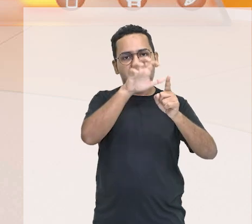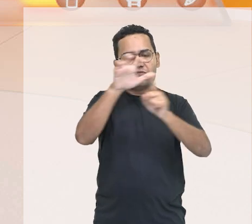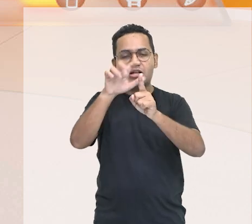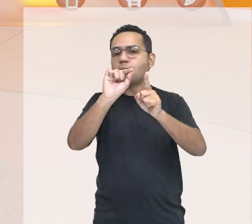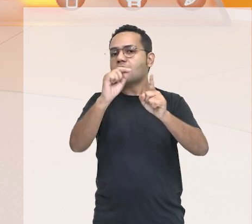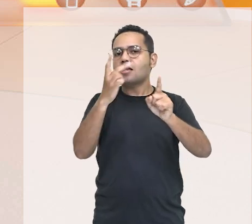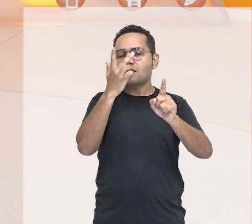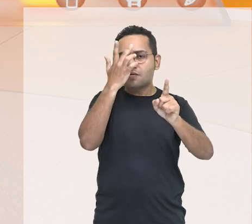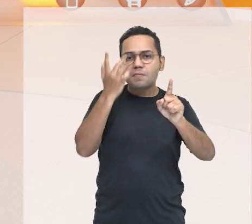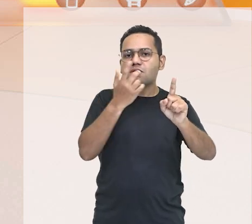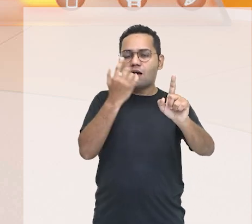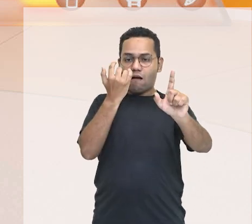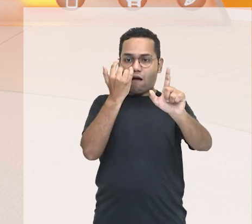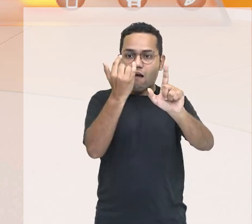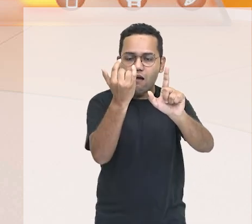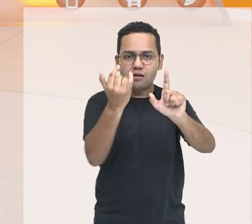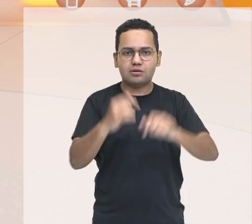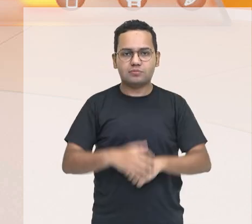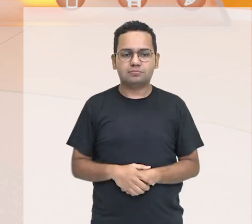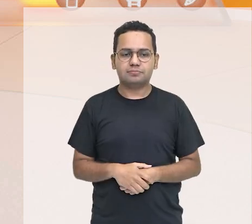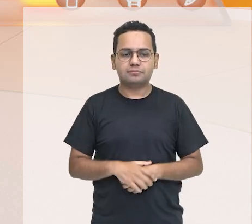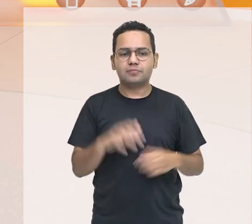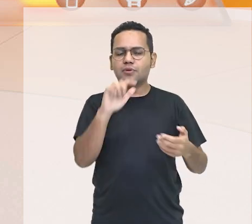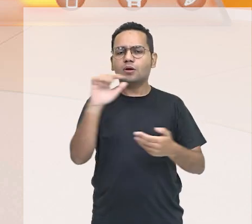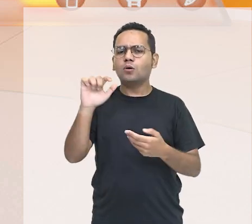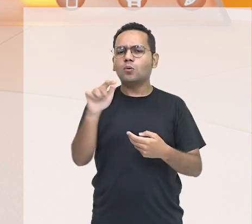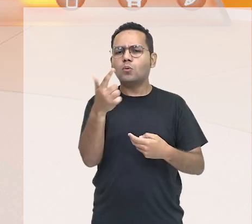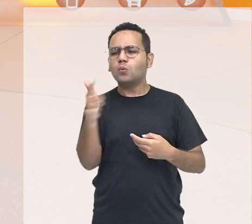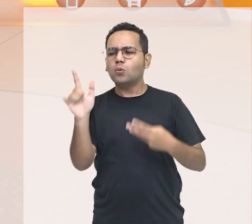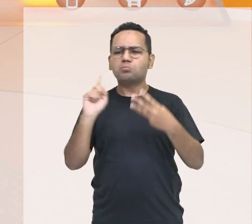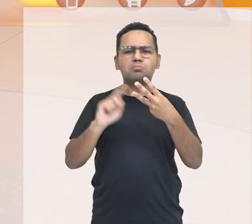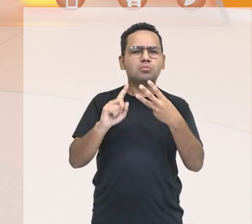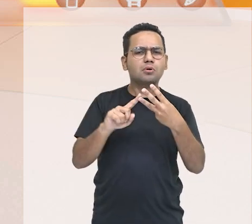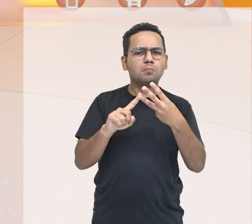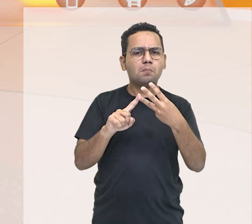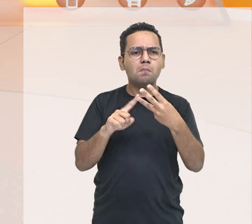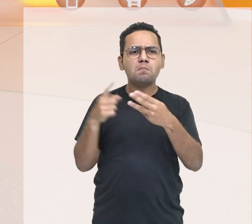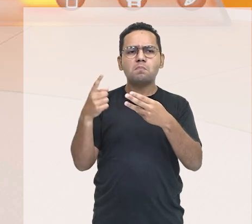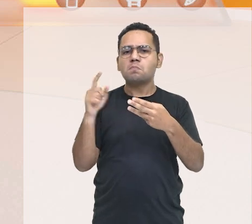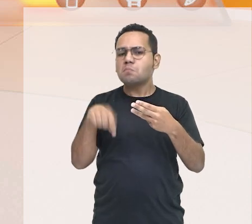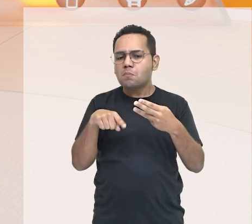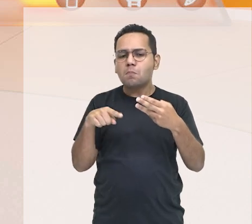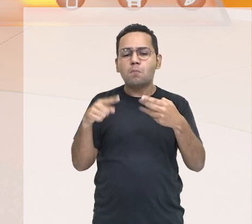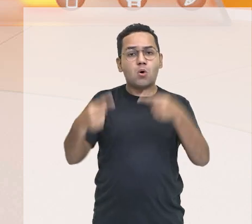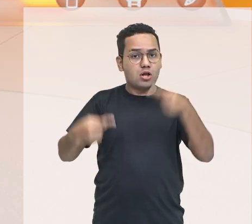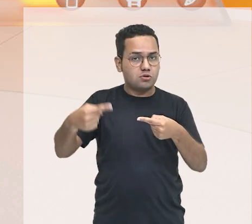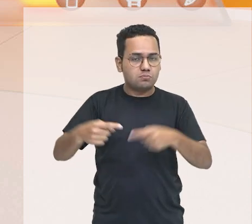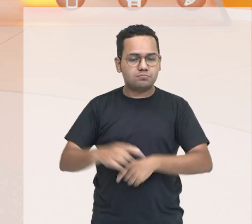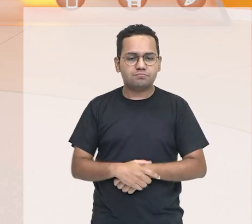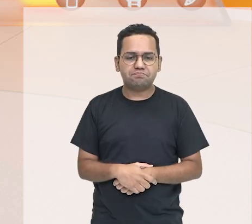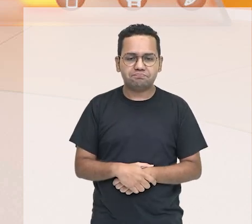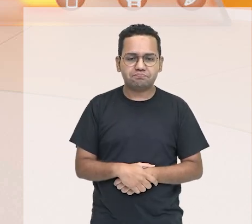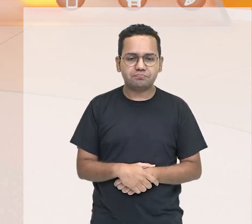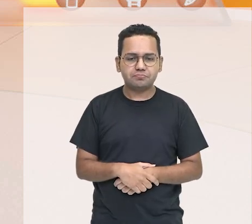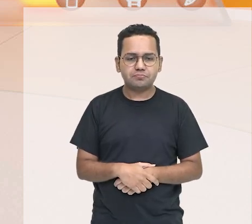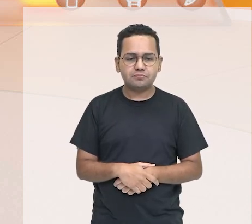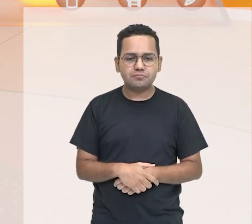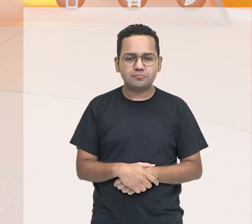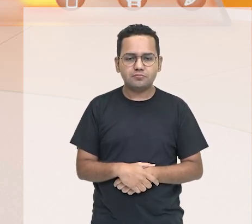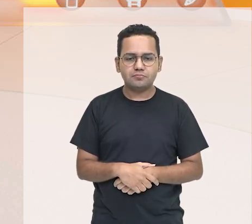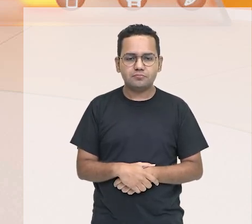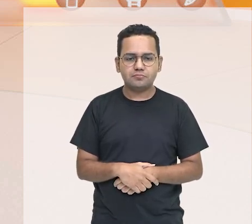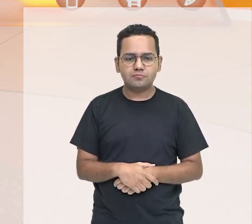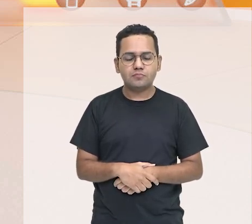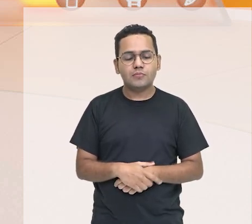pessoas, não é isso? E o poder político refere-se à possibilidade de uso da força